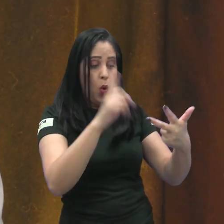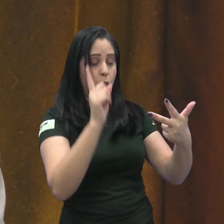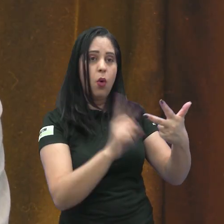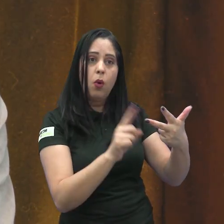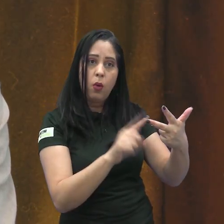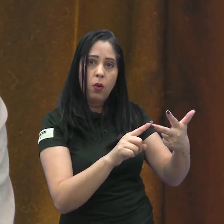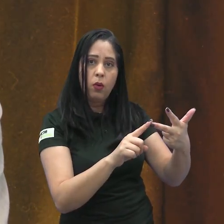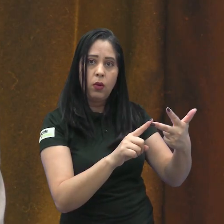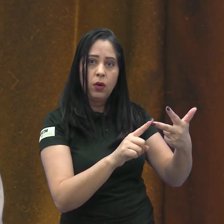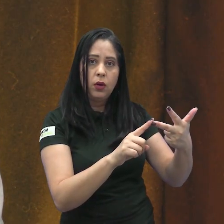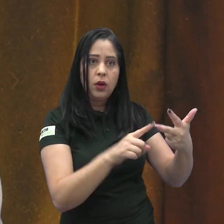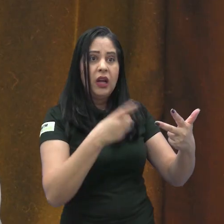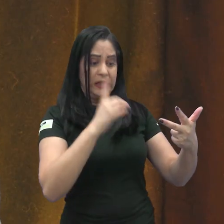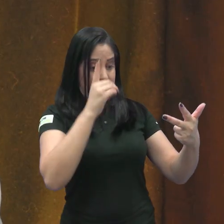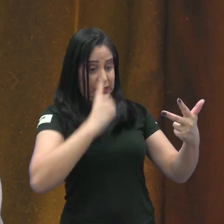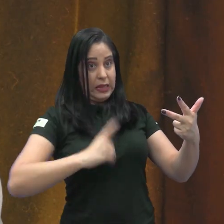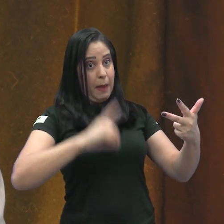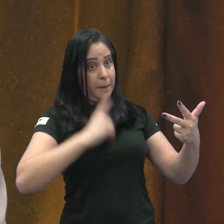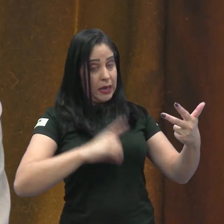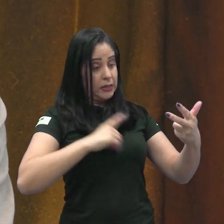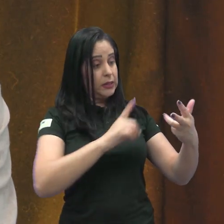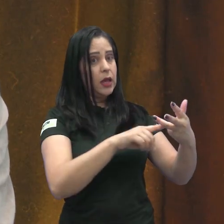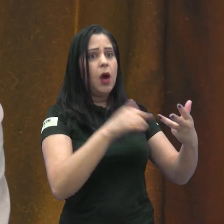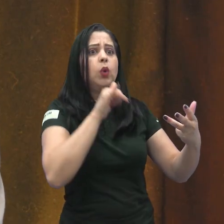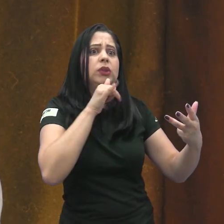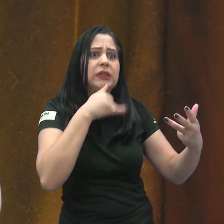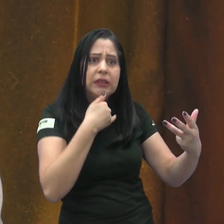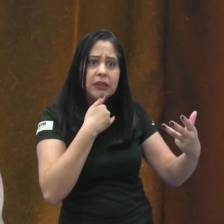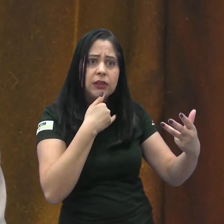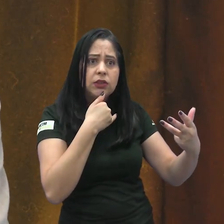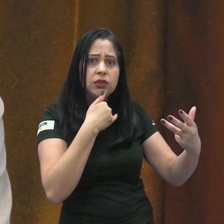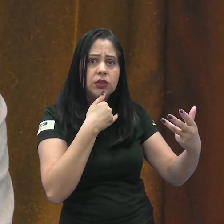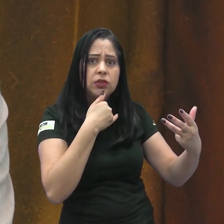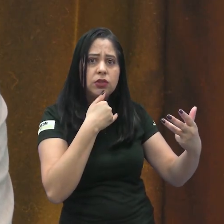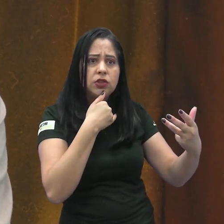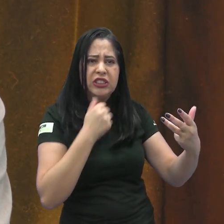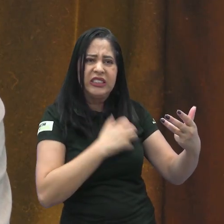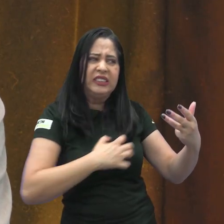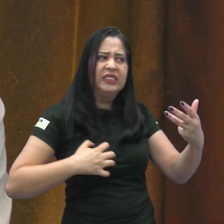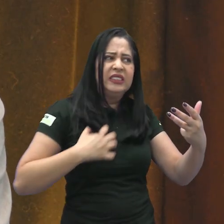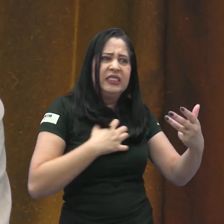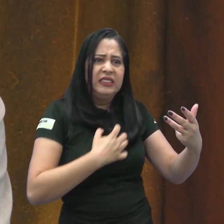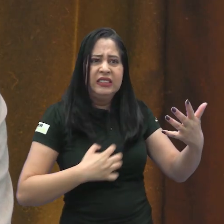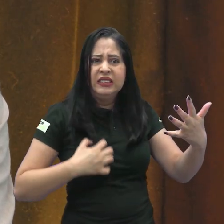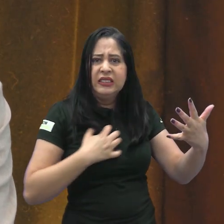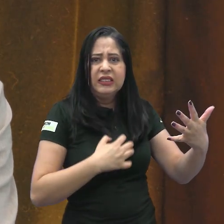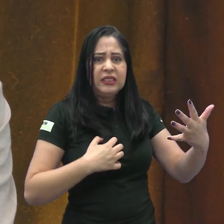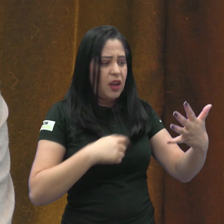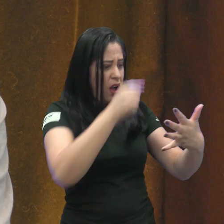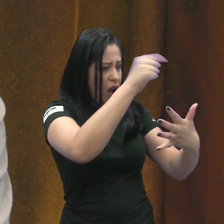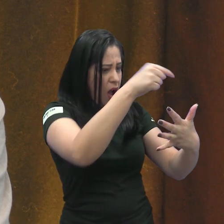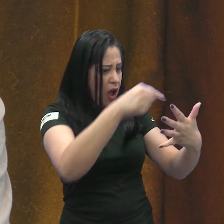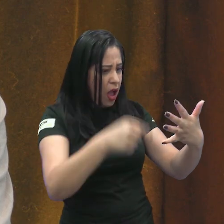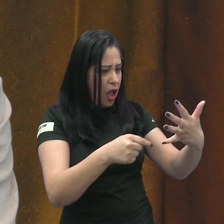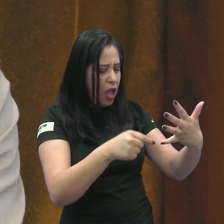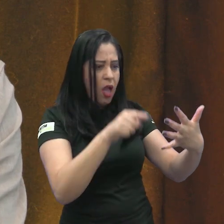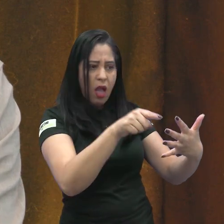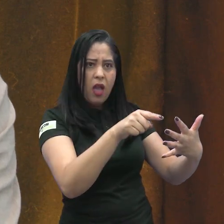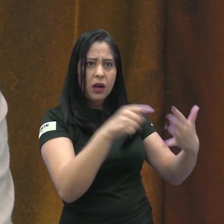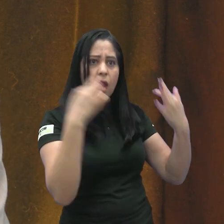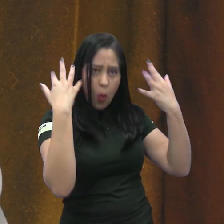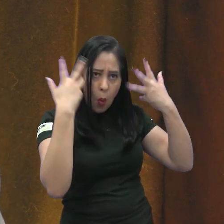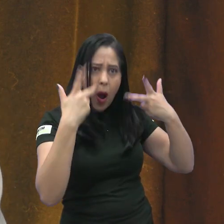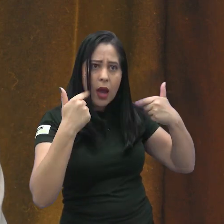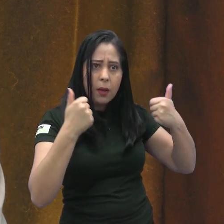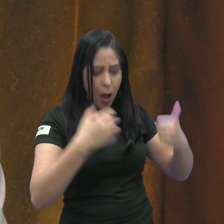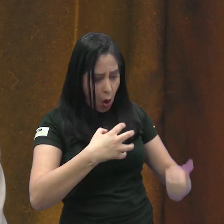ele sente dor, animal, ele sente depressão, animal sente tristeza, angústia, tudo isso o